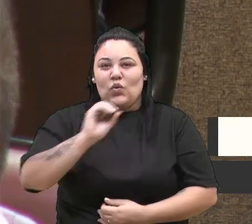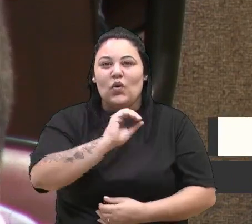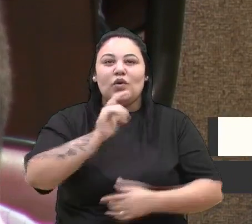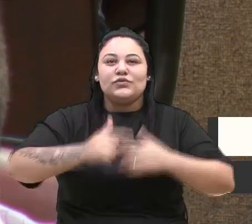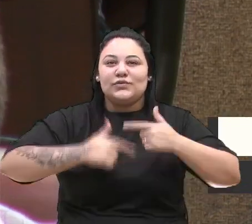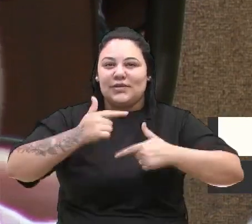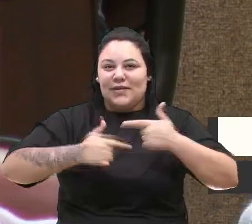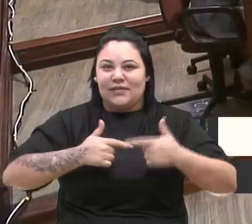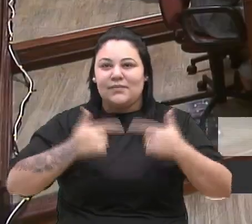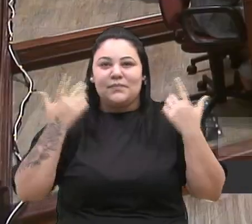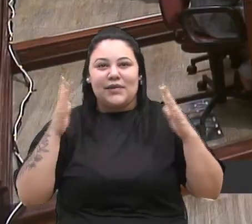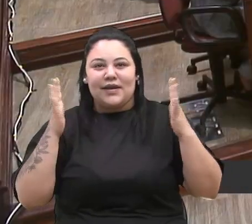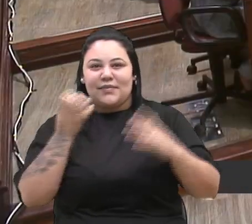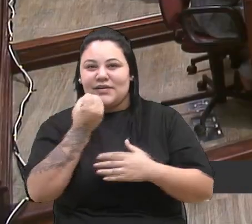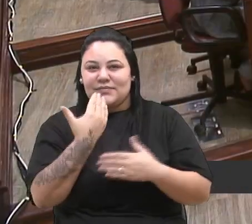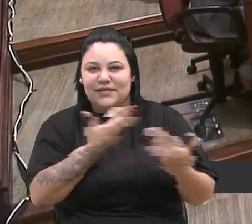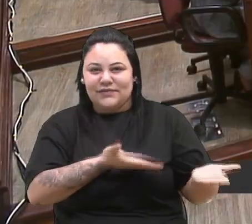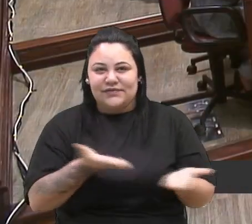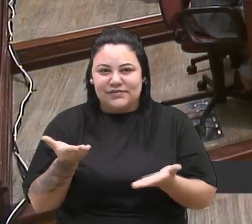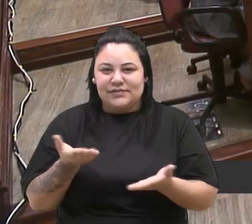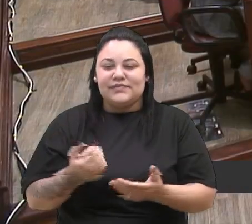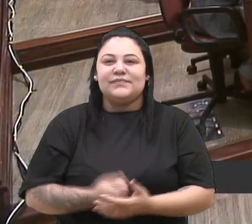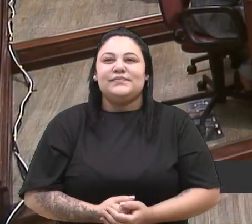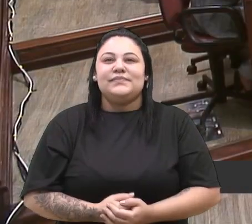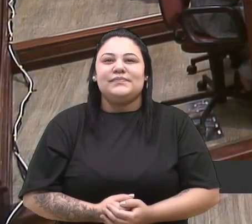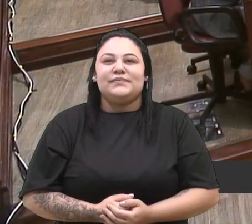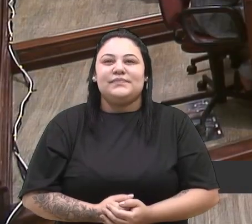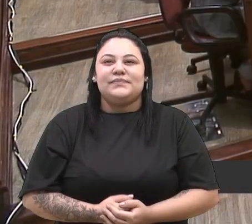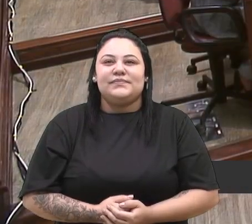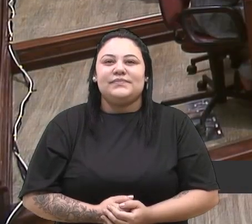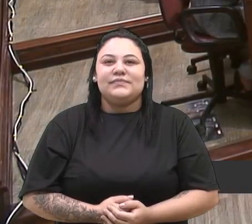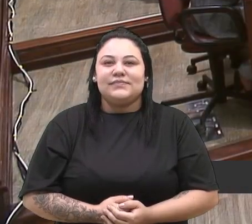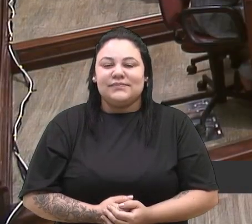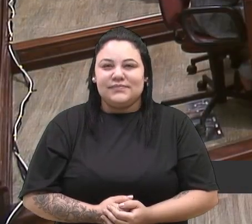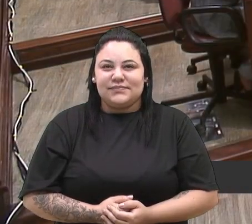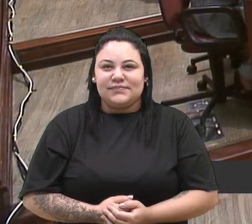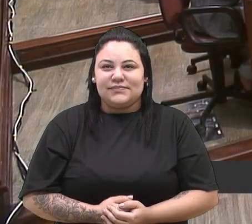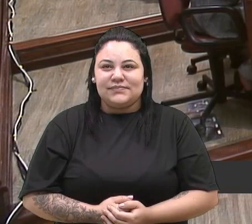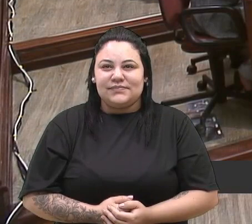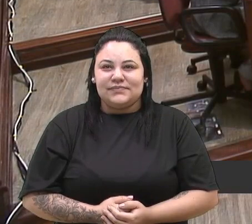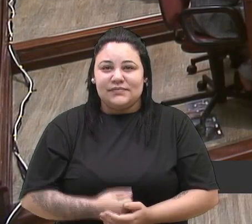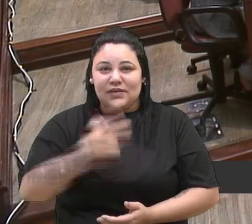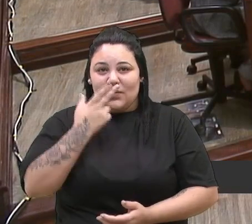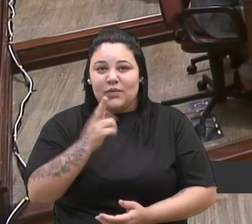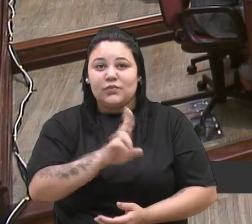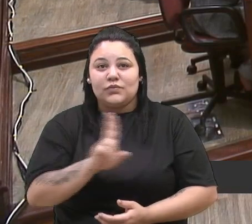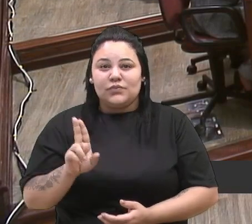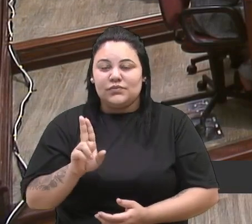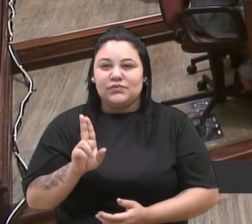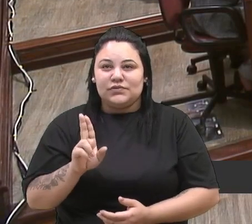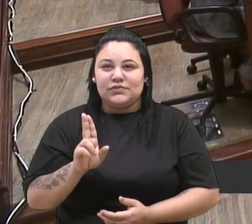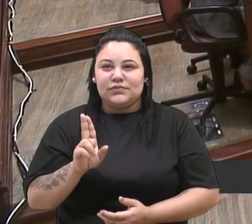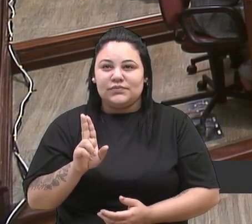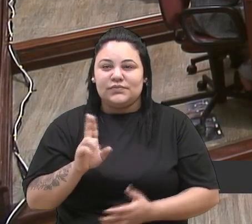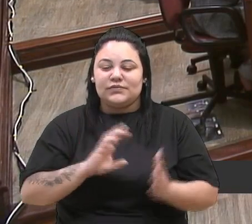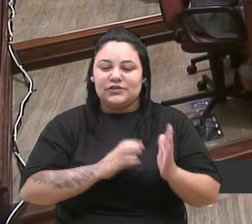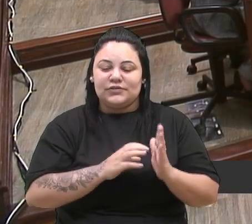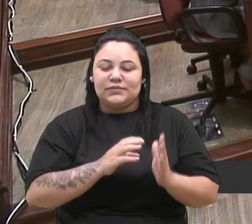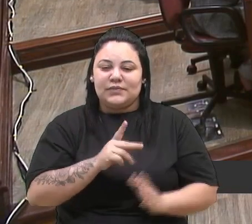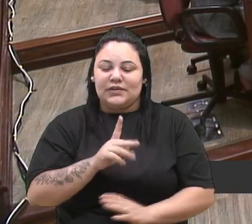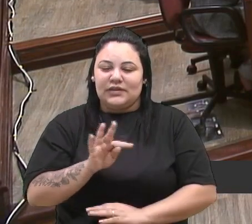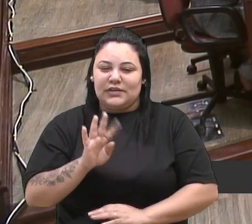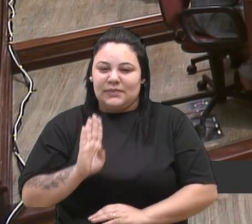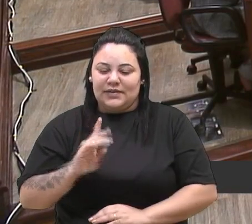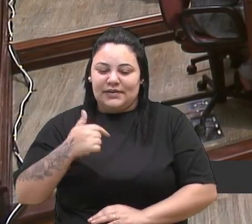seja bem-vindo. Obrigado, vereador Fiuza. Sua parte, vereador Ues. Da mesma forma, em nome da bancada PTB, deste vereador